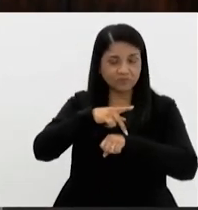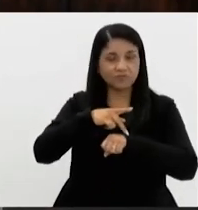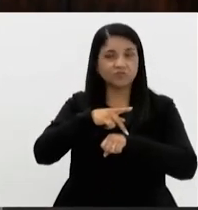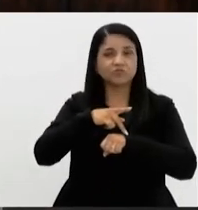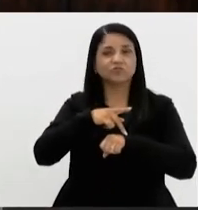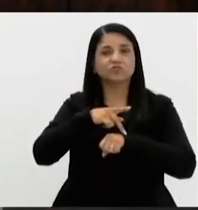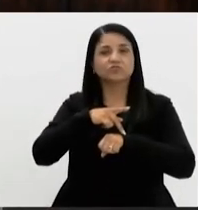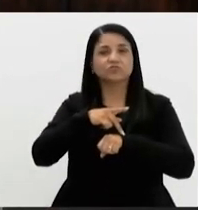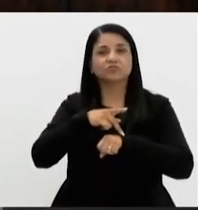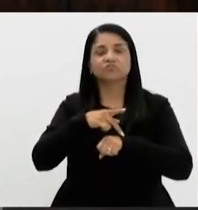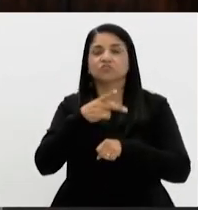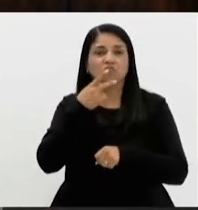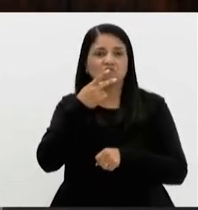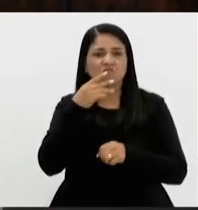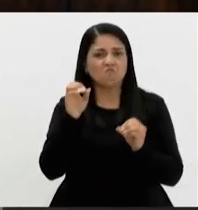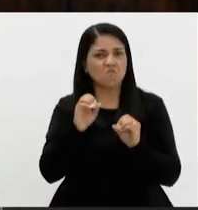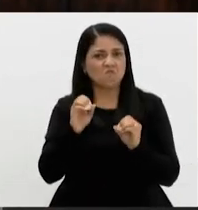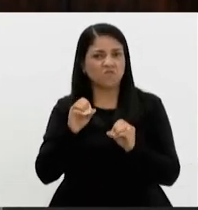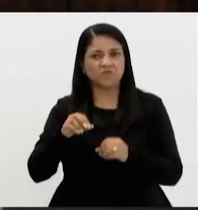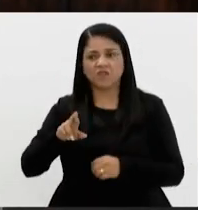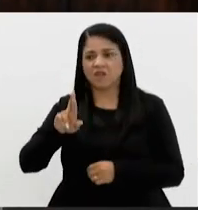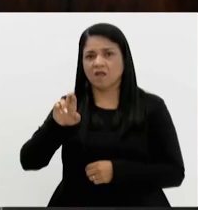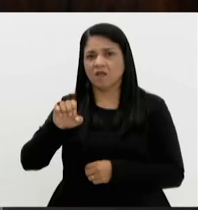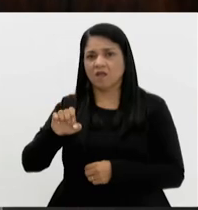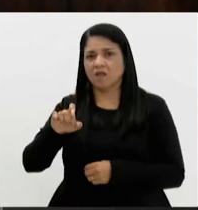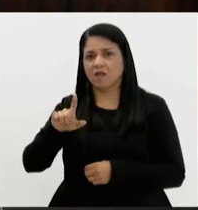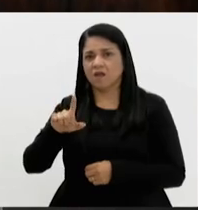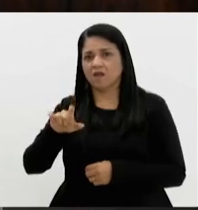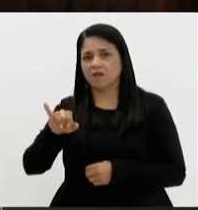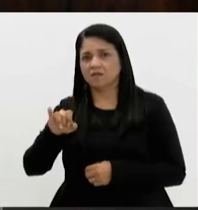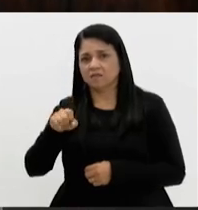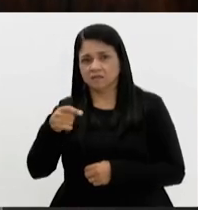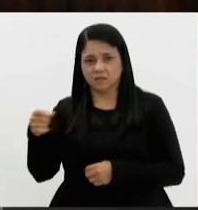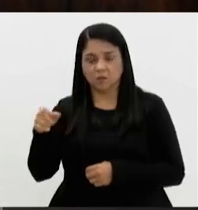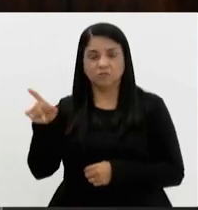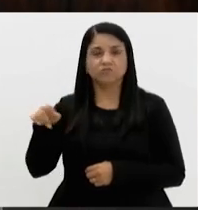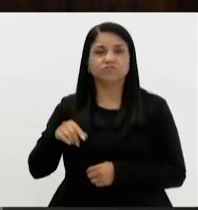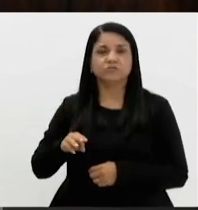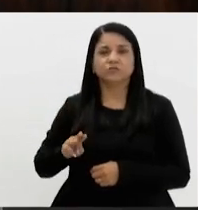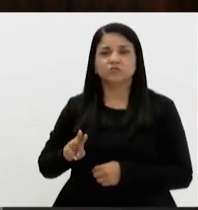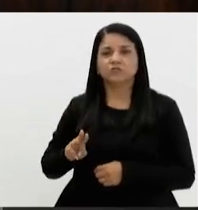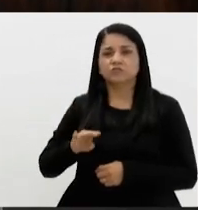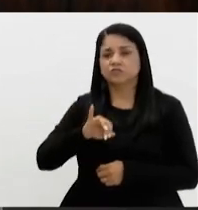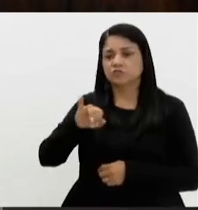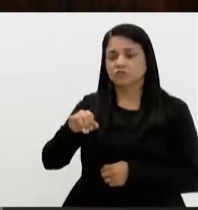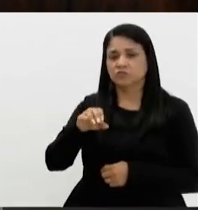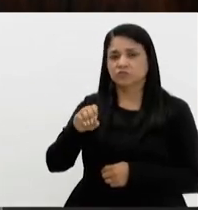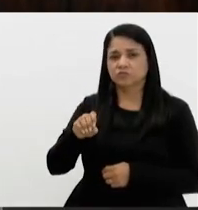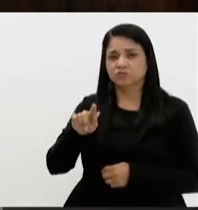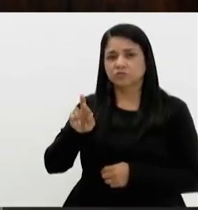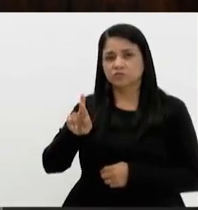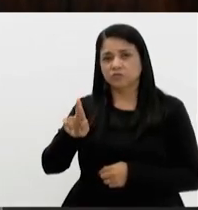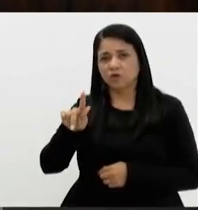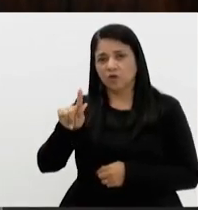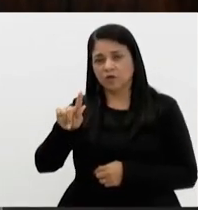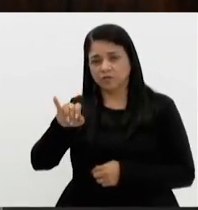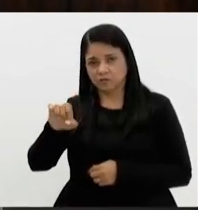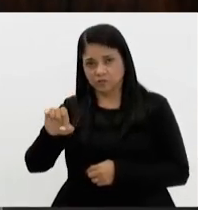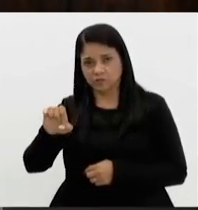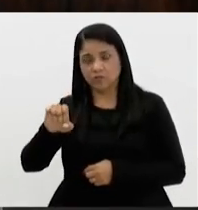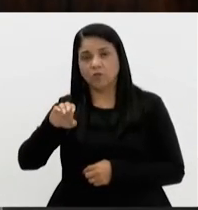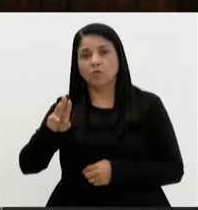sobre reeleição e George Washington que é o um dos Pais né que eles cham de founding fathers né os pais